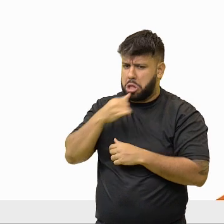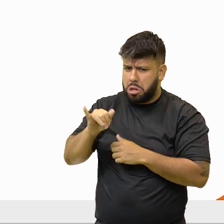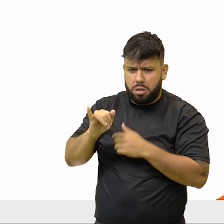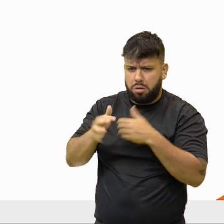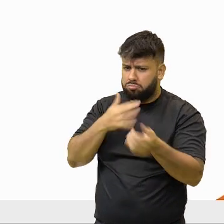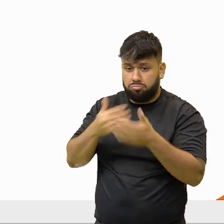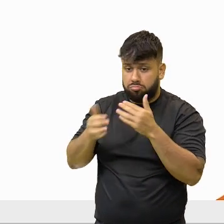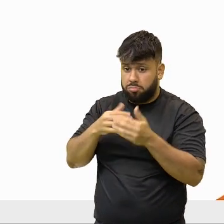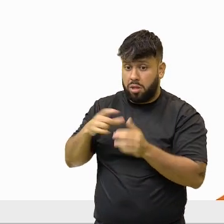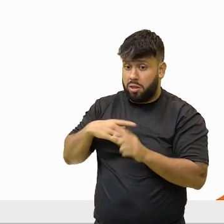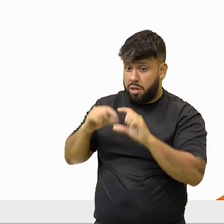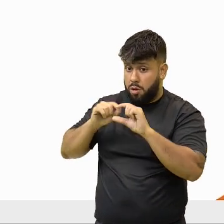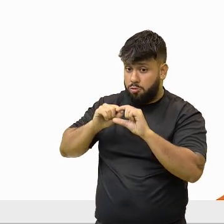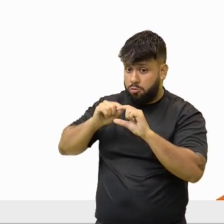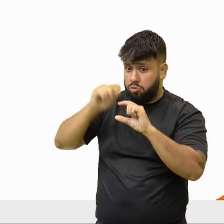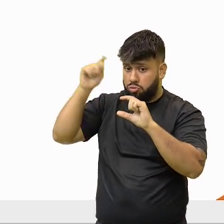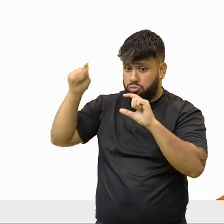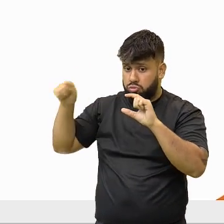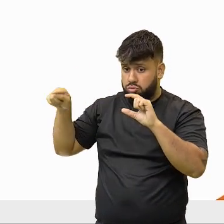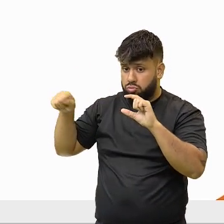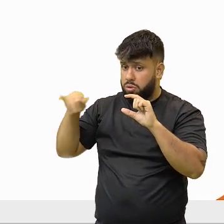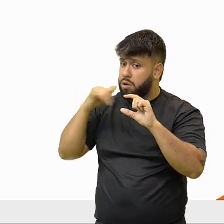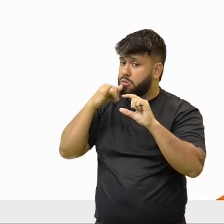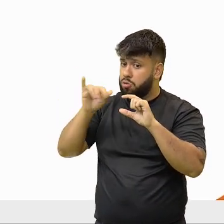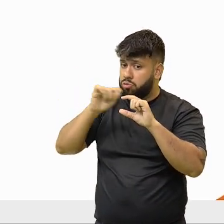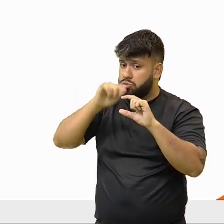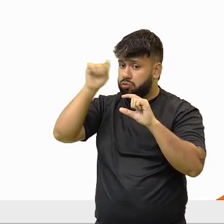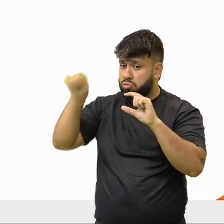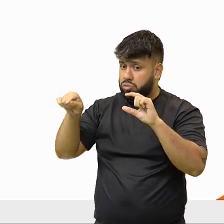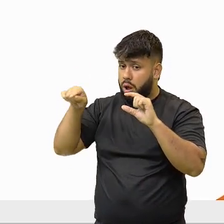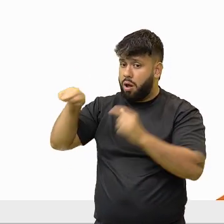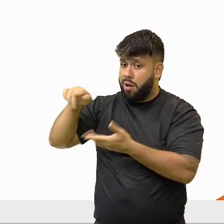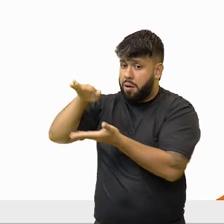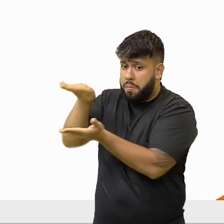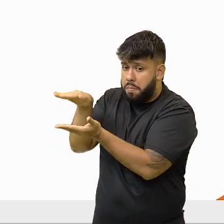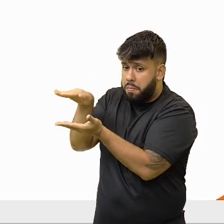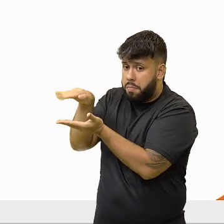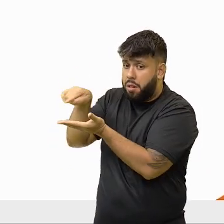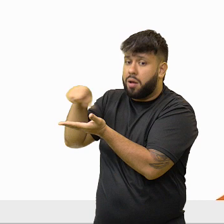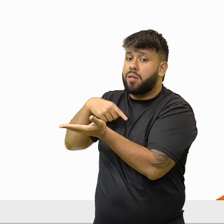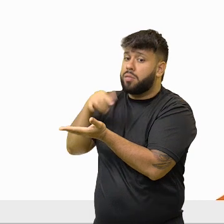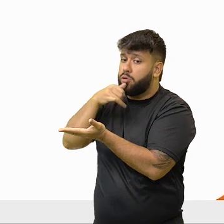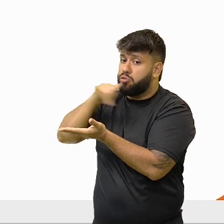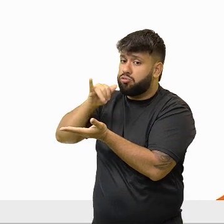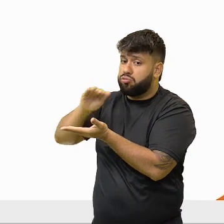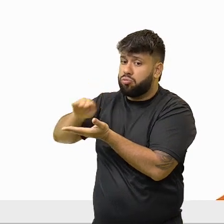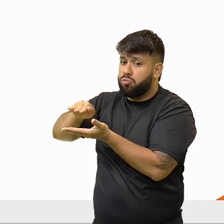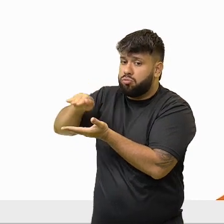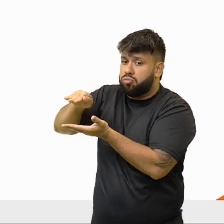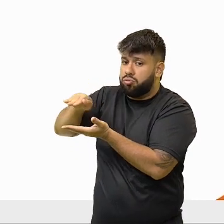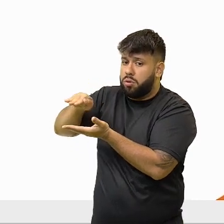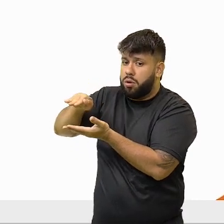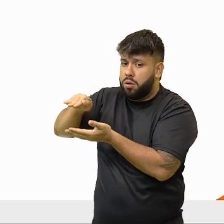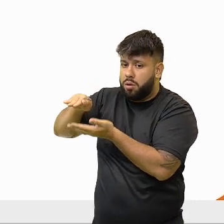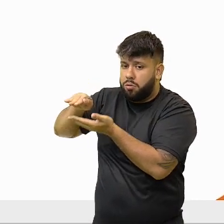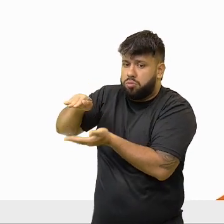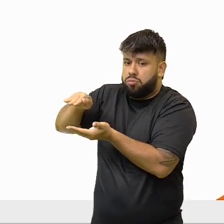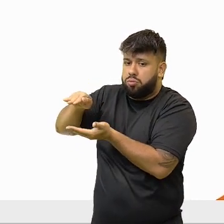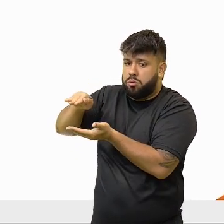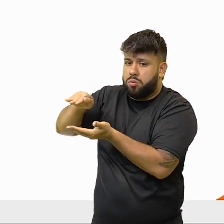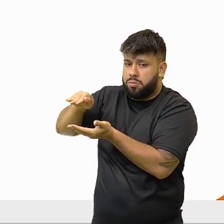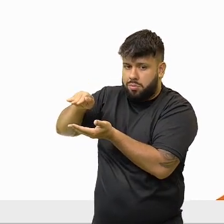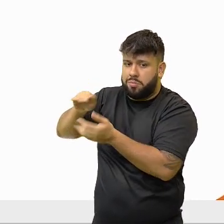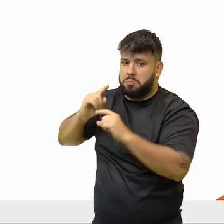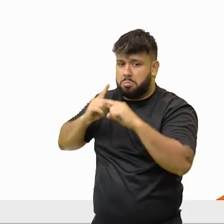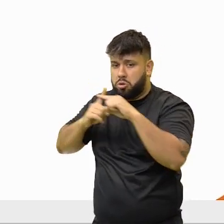que gere tensão, você tem as placas carregadas com cargas nas opostas. Uma carga positiva e outra negativa, que é a